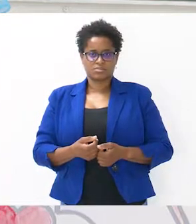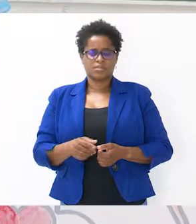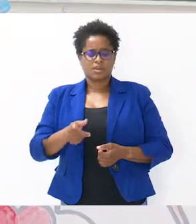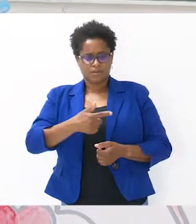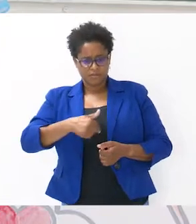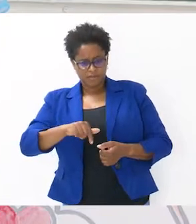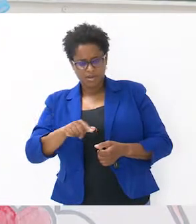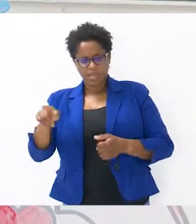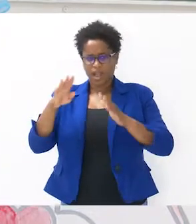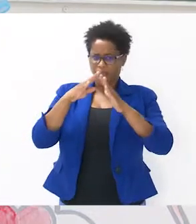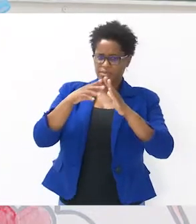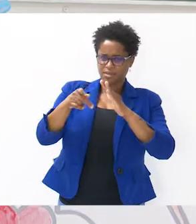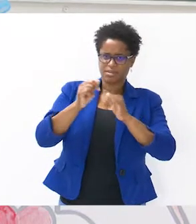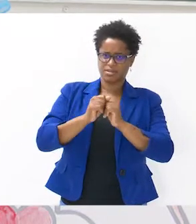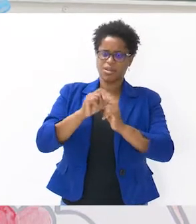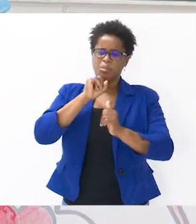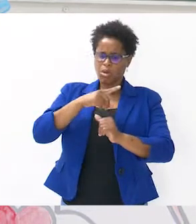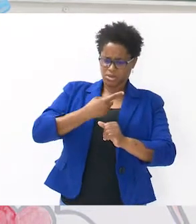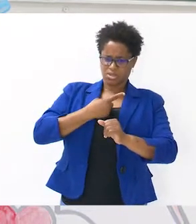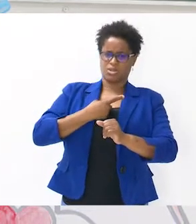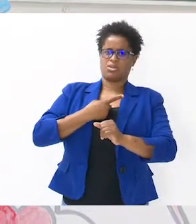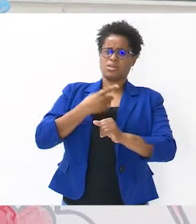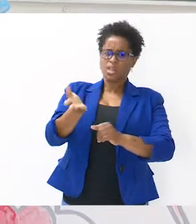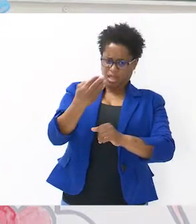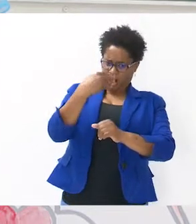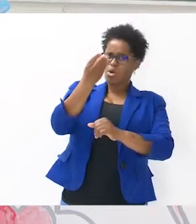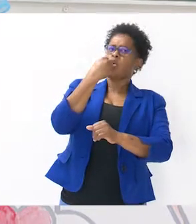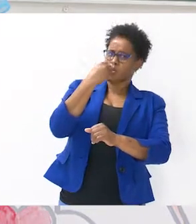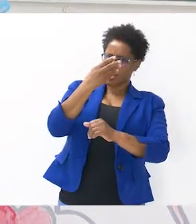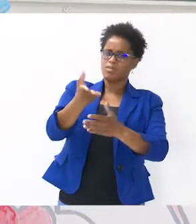vamos àquela casa. Pode ser que nos deem de comer.